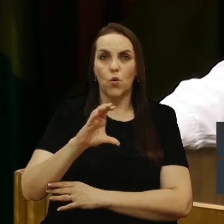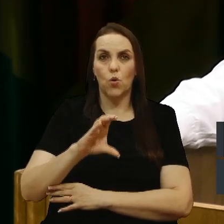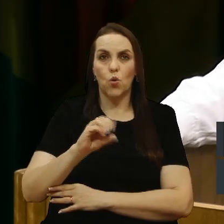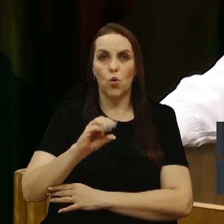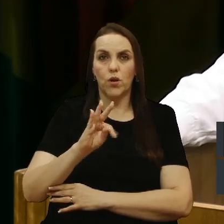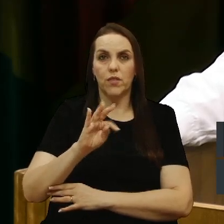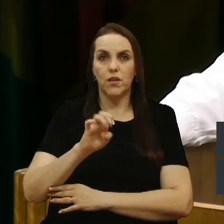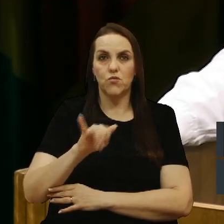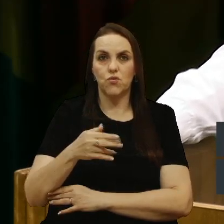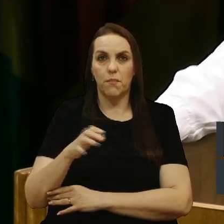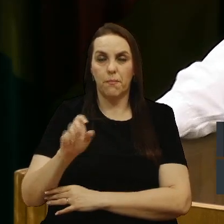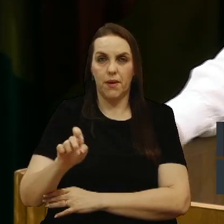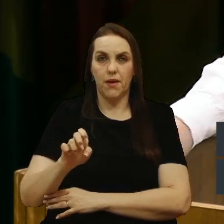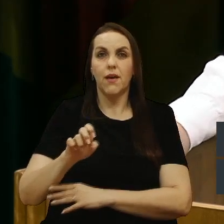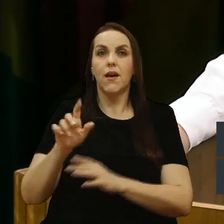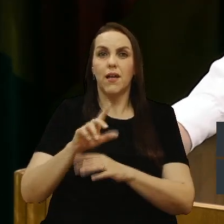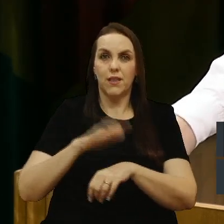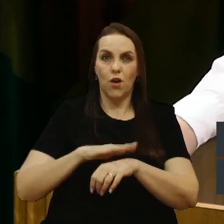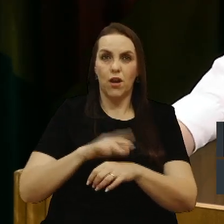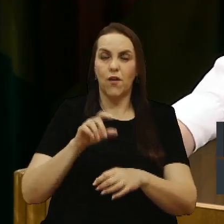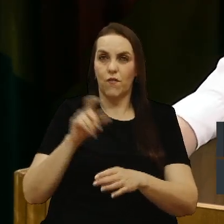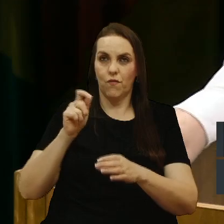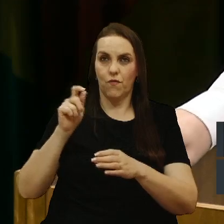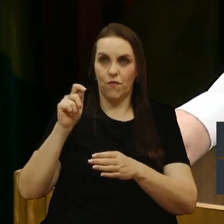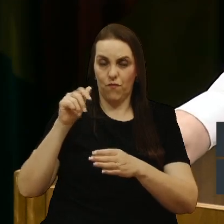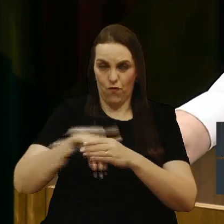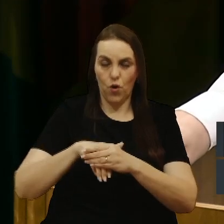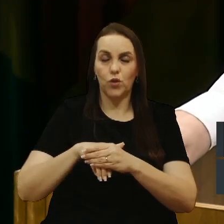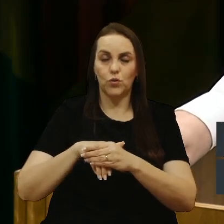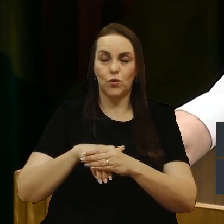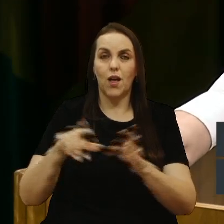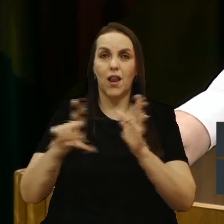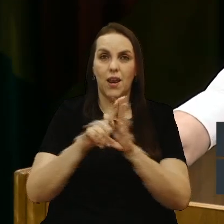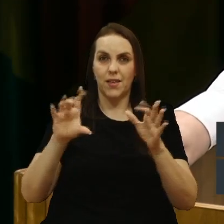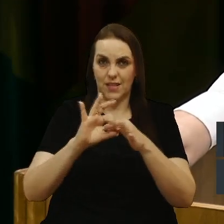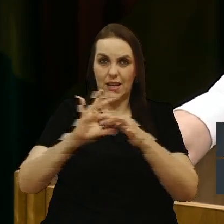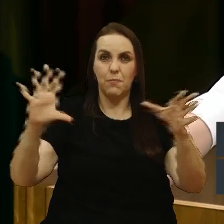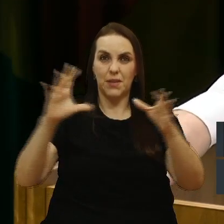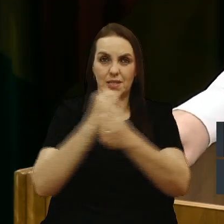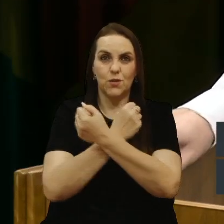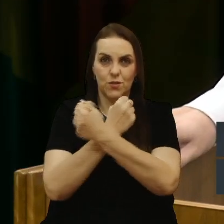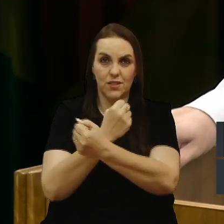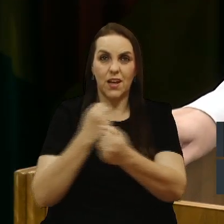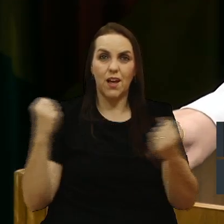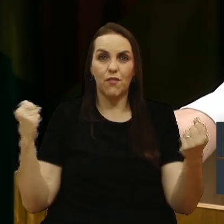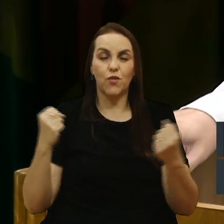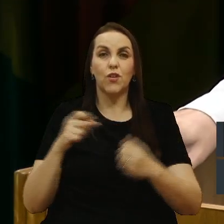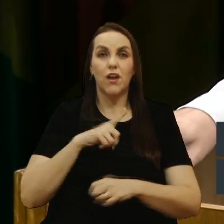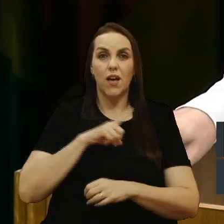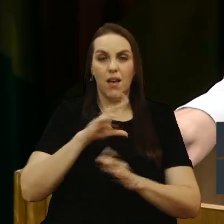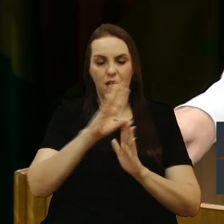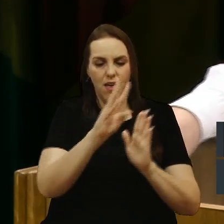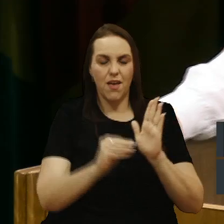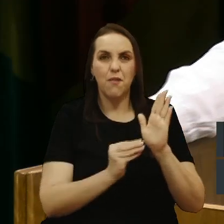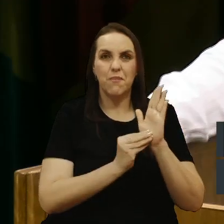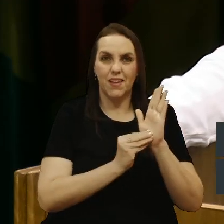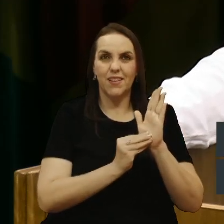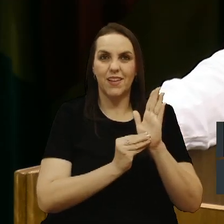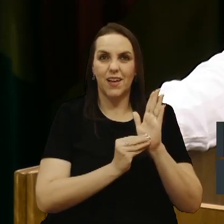votar a Lei Áurea, fez uma emenda, vereador Elisandro Fiuza, para que os donos de escravos fossem